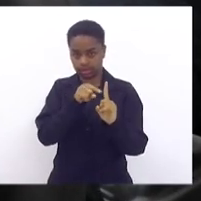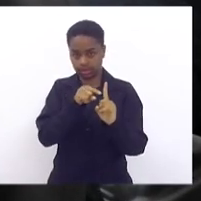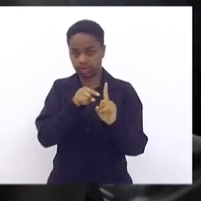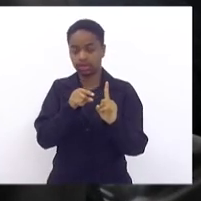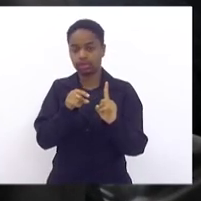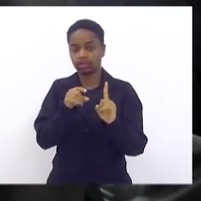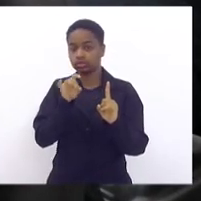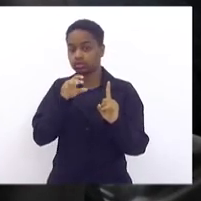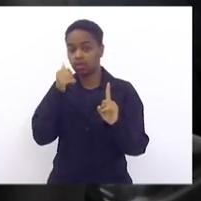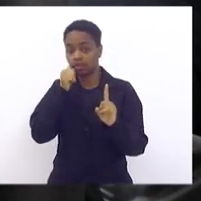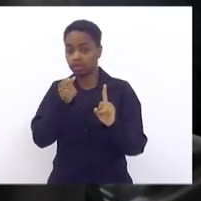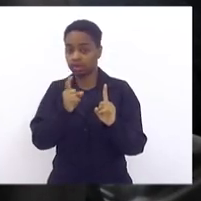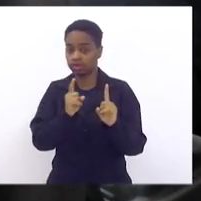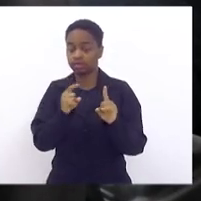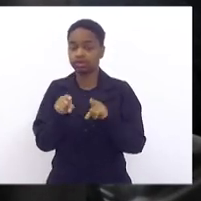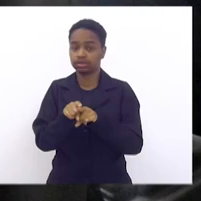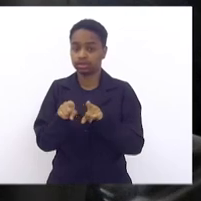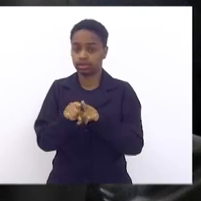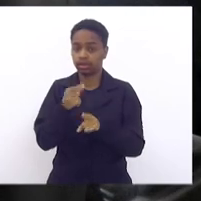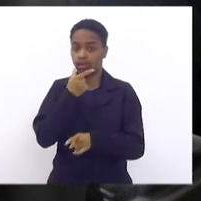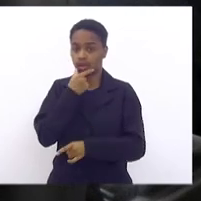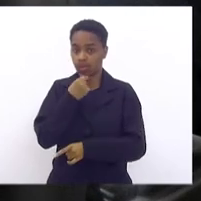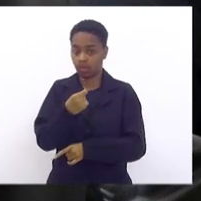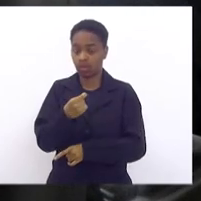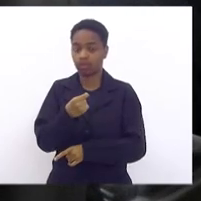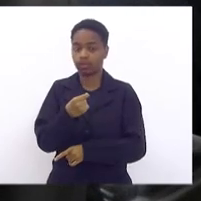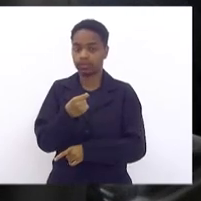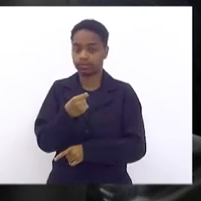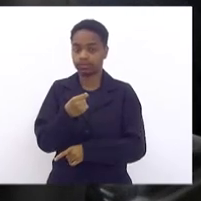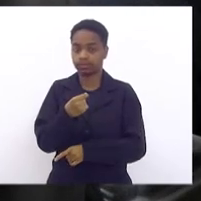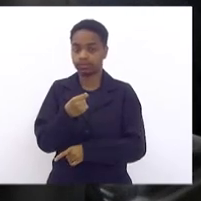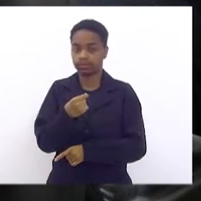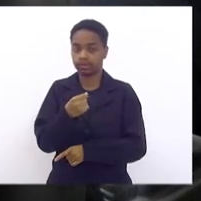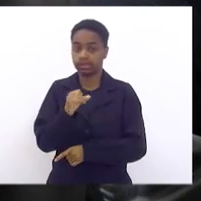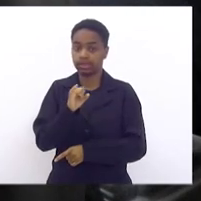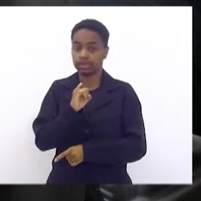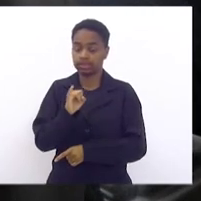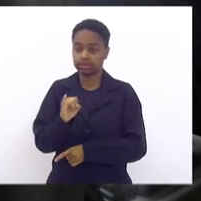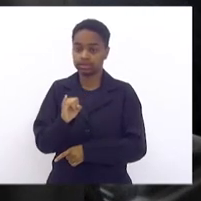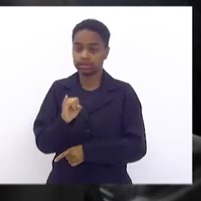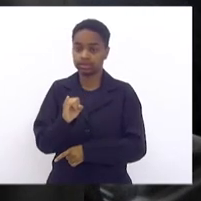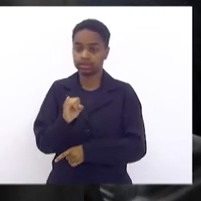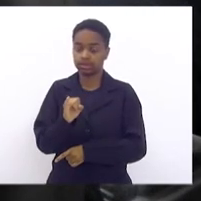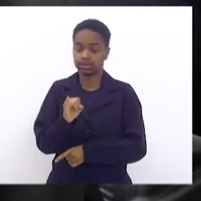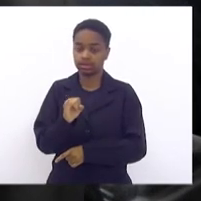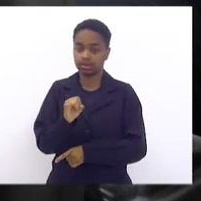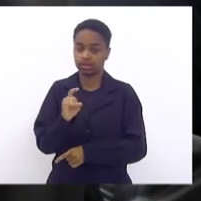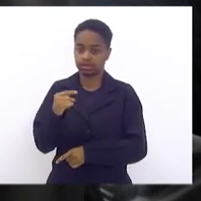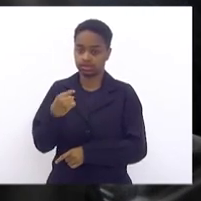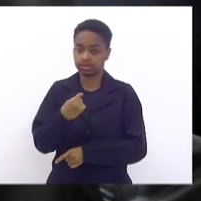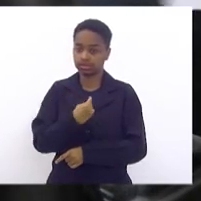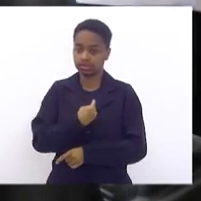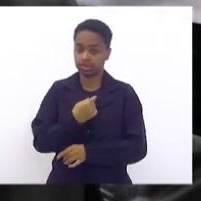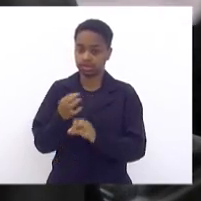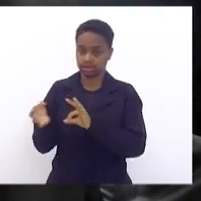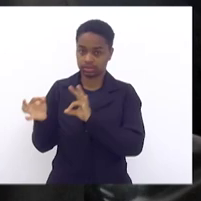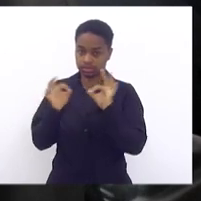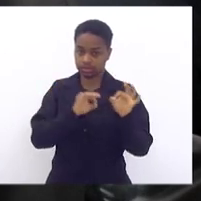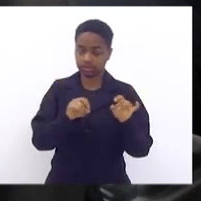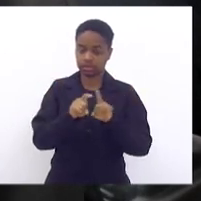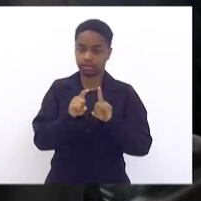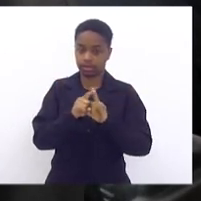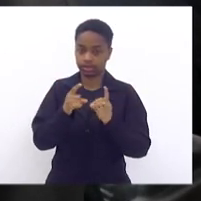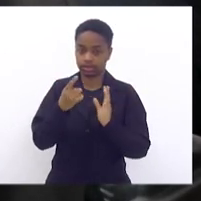mulheres, mas também homens, por exemplo, que tem até... A gente assistiu uma dissertação linda